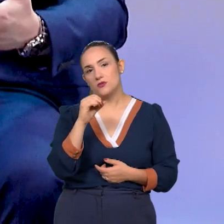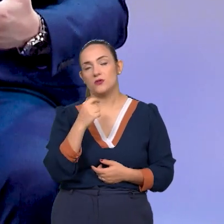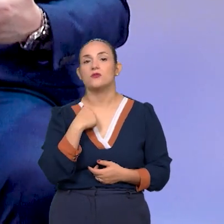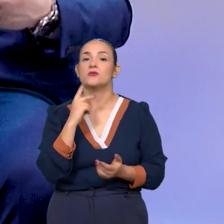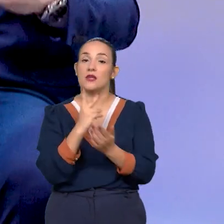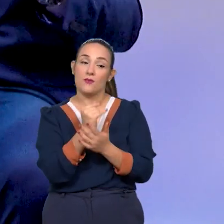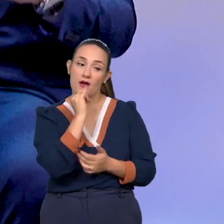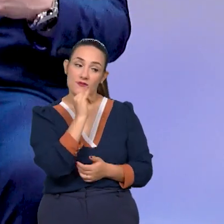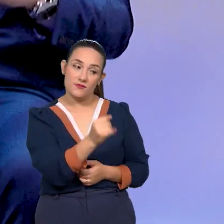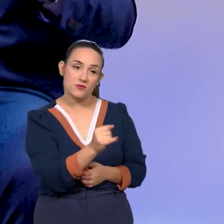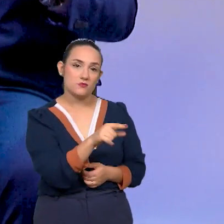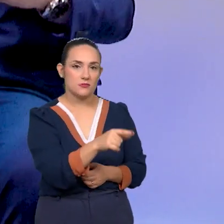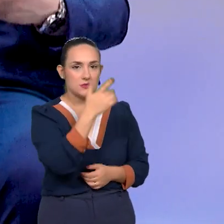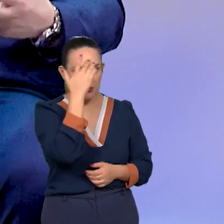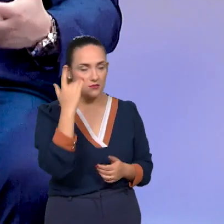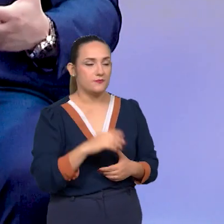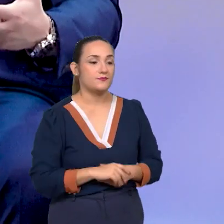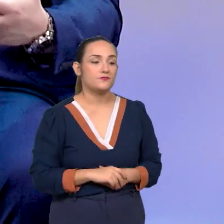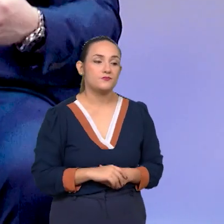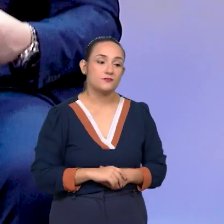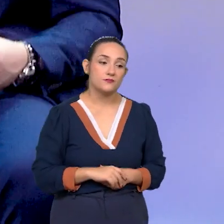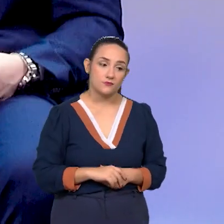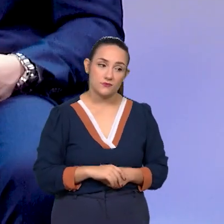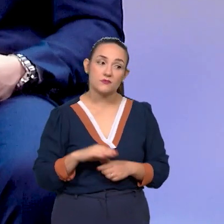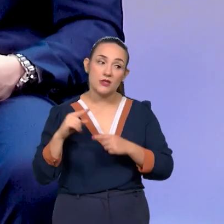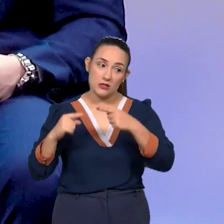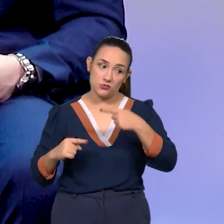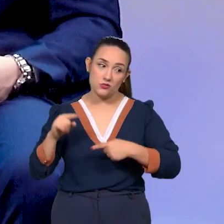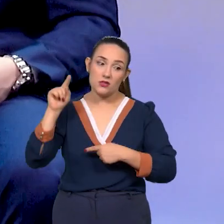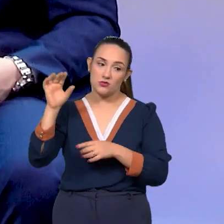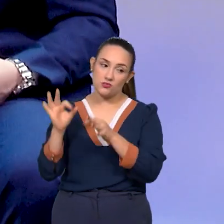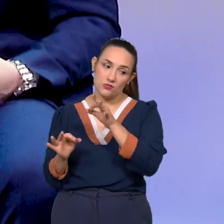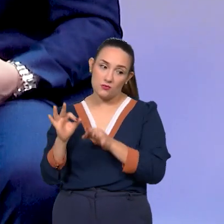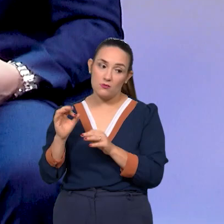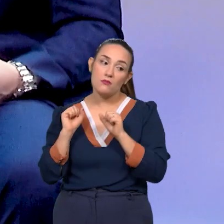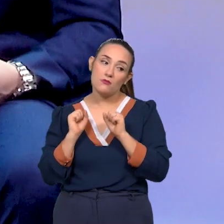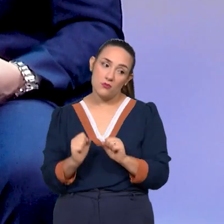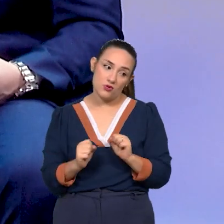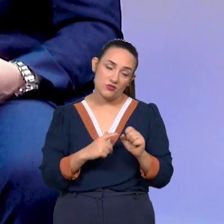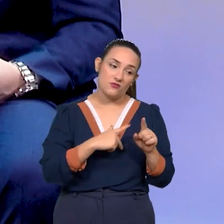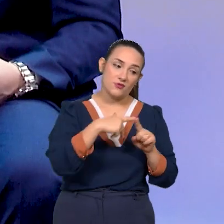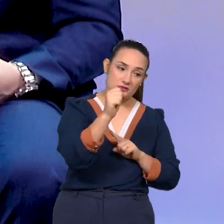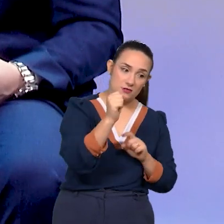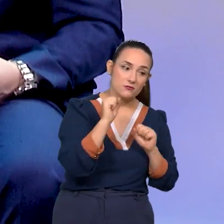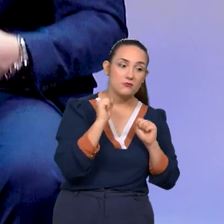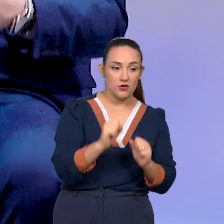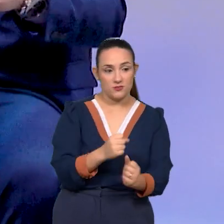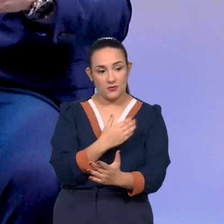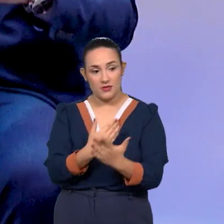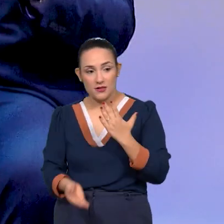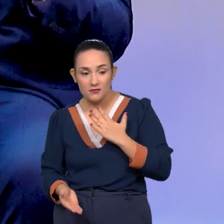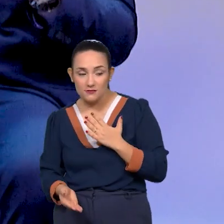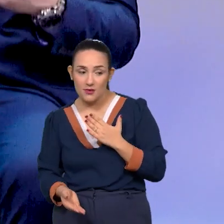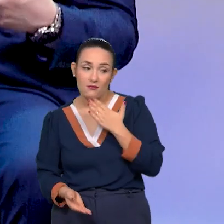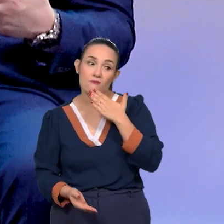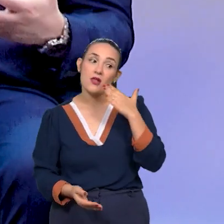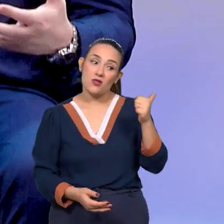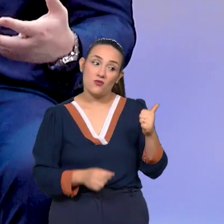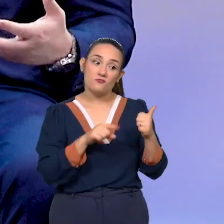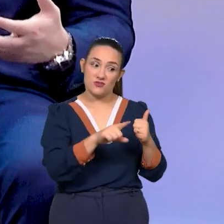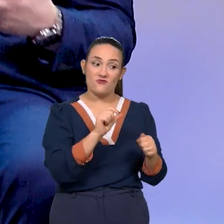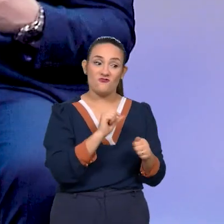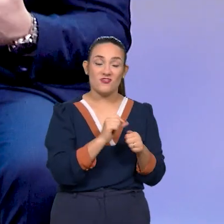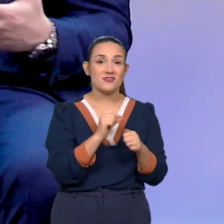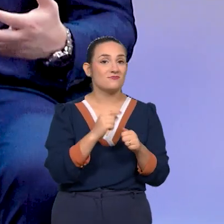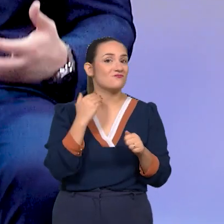opções se tá discutindo judicialmente eu tenho possibilidade de fazer o depósito judicial eu tenho as possibilidades